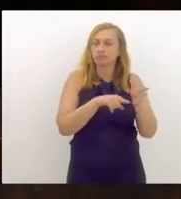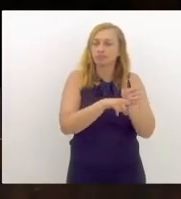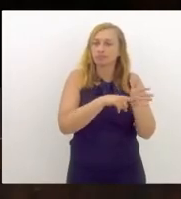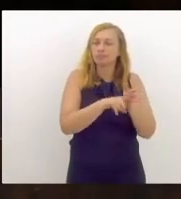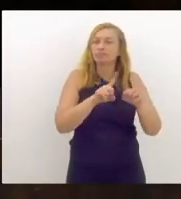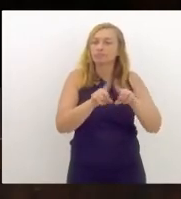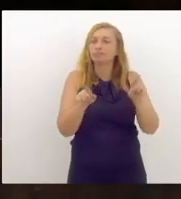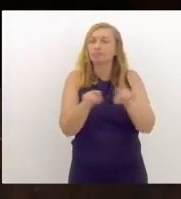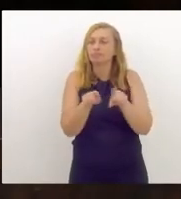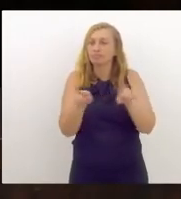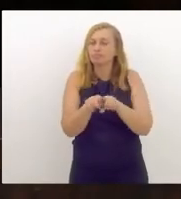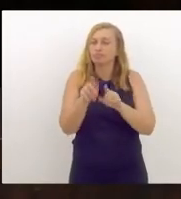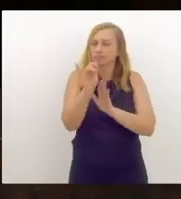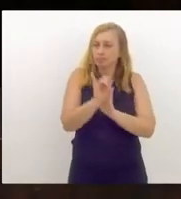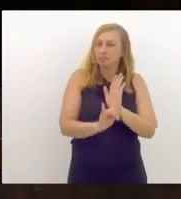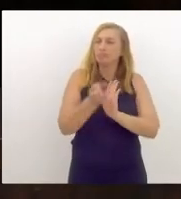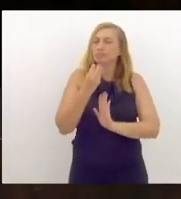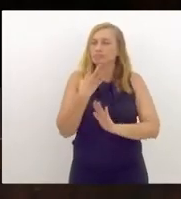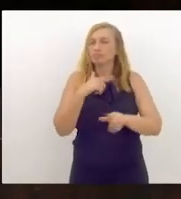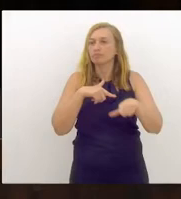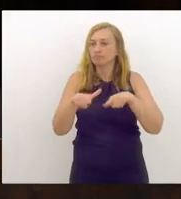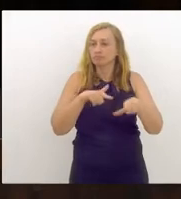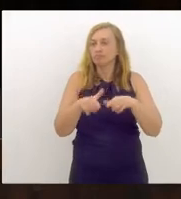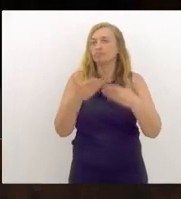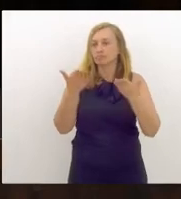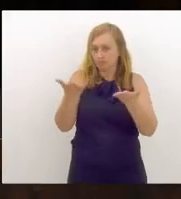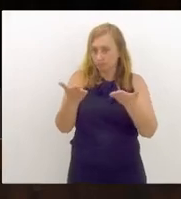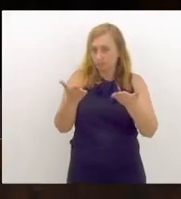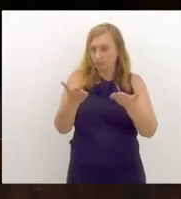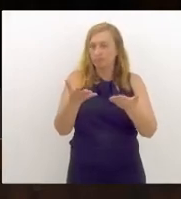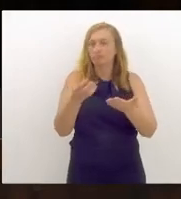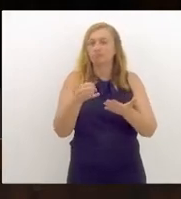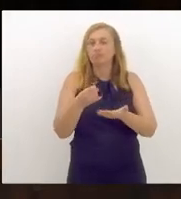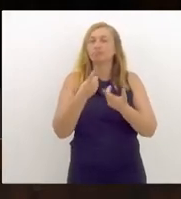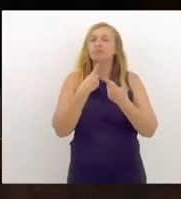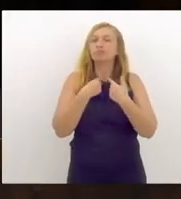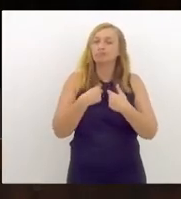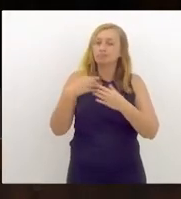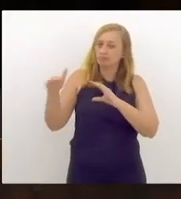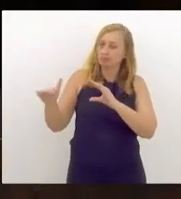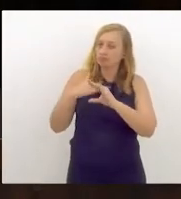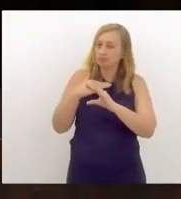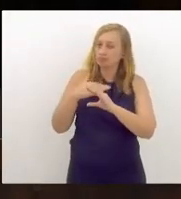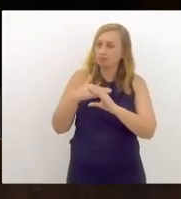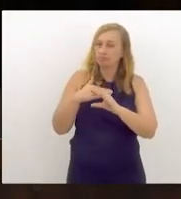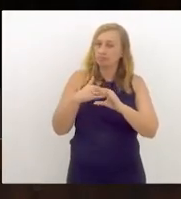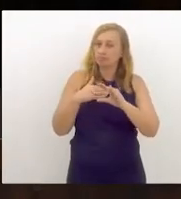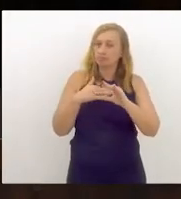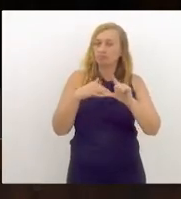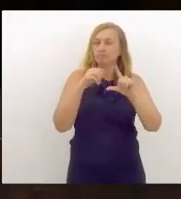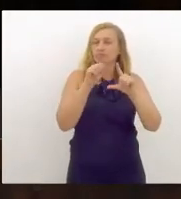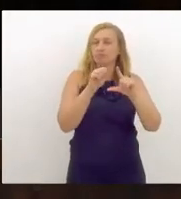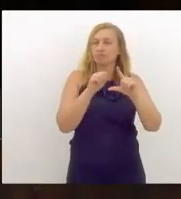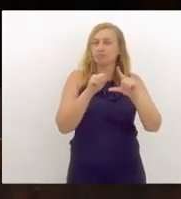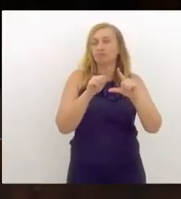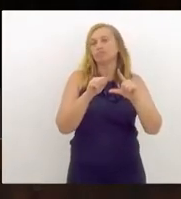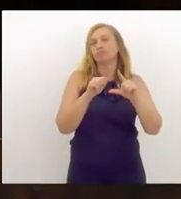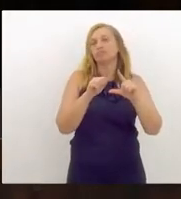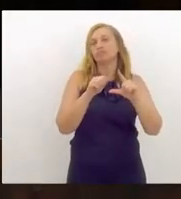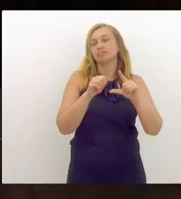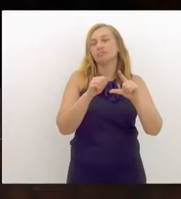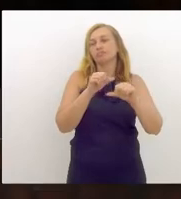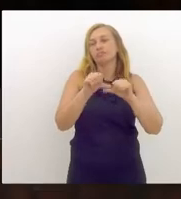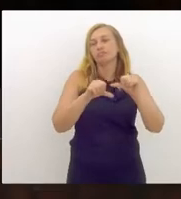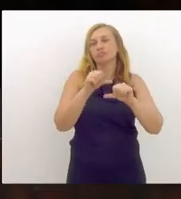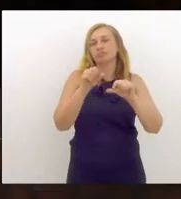também para relatórios de bons trabalhos excelentes trabalhos como esse e se desejarem se me enviar e digitalmente eu converto numa revista